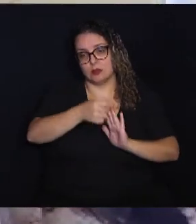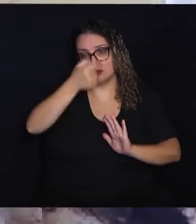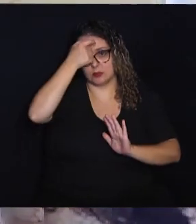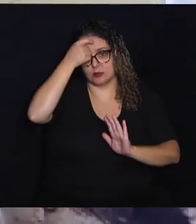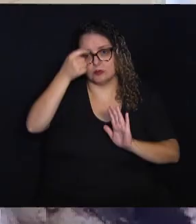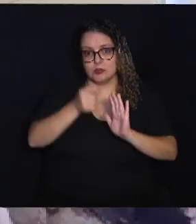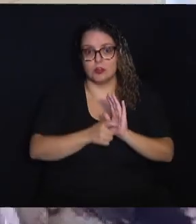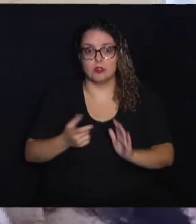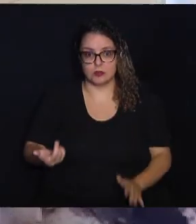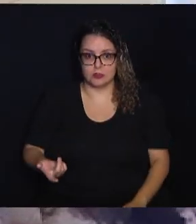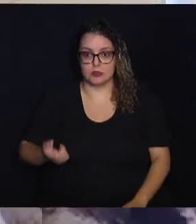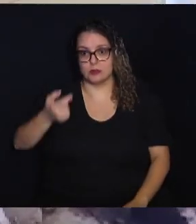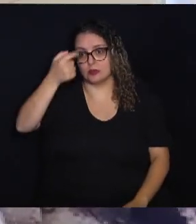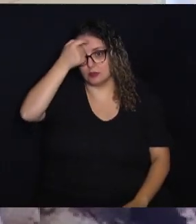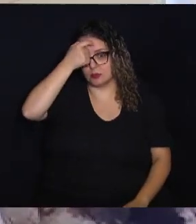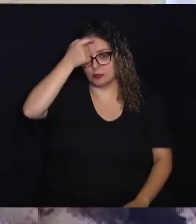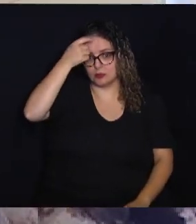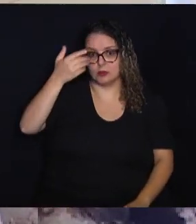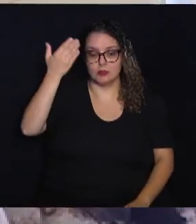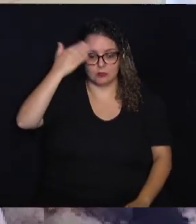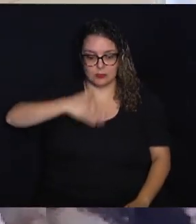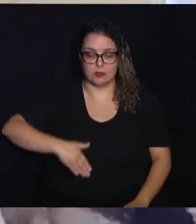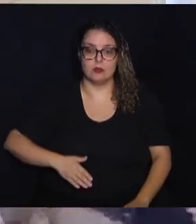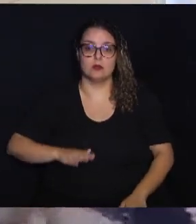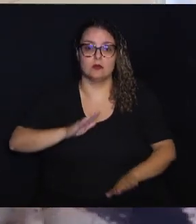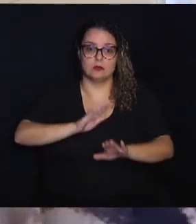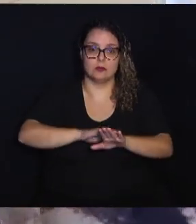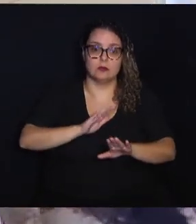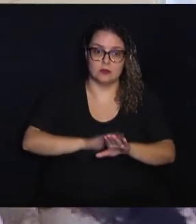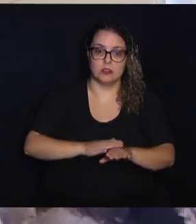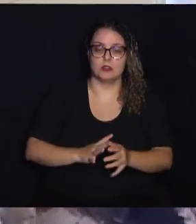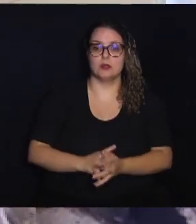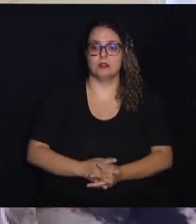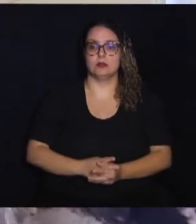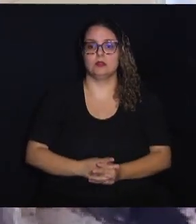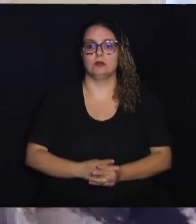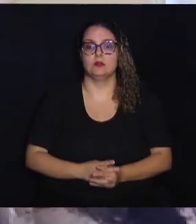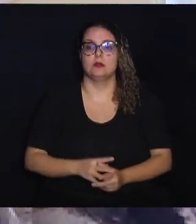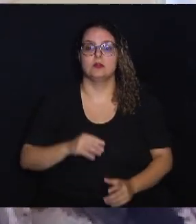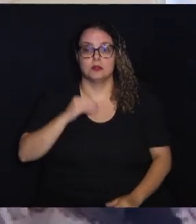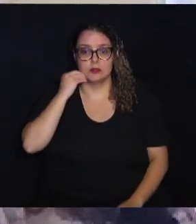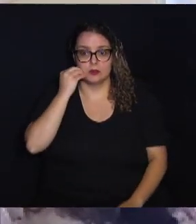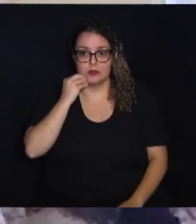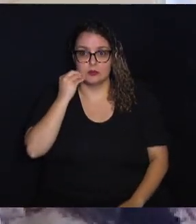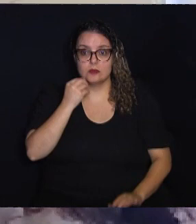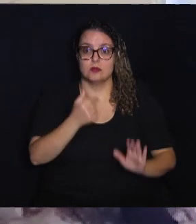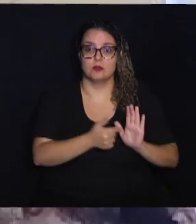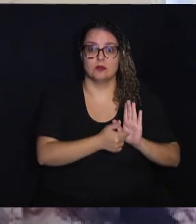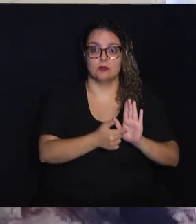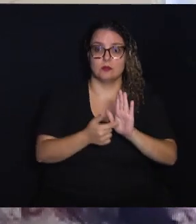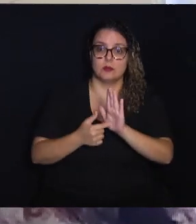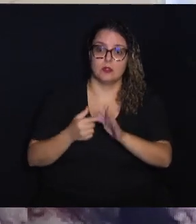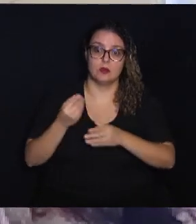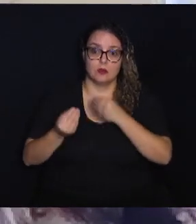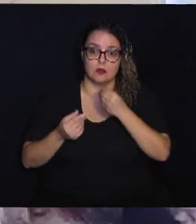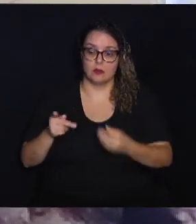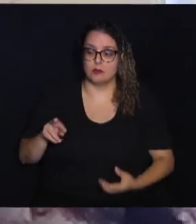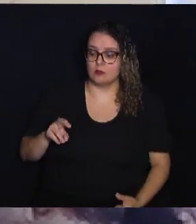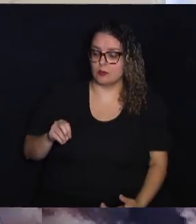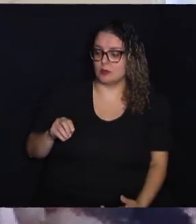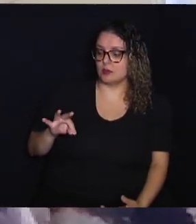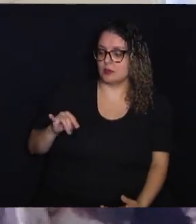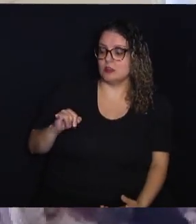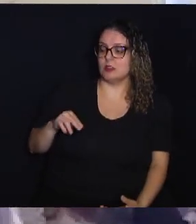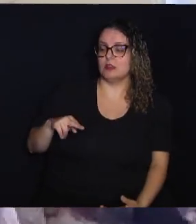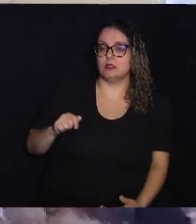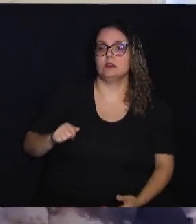do projeto que a gente provou que funcionam. Então, a gente já tem experimentos demonstrando, né, que a nossa proteína ela se